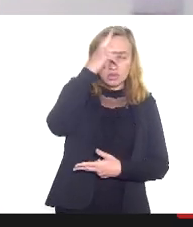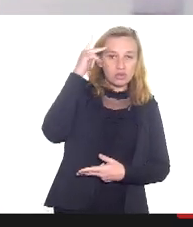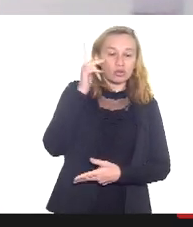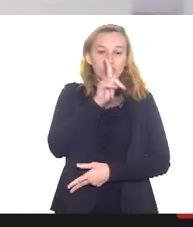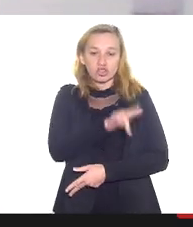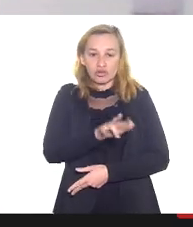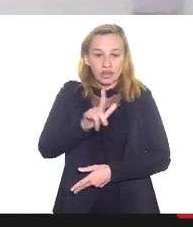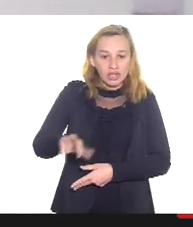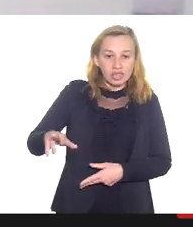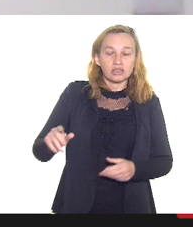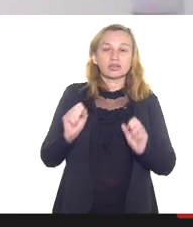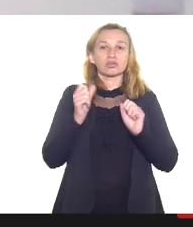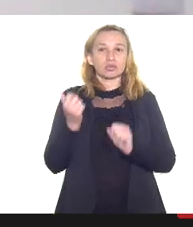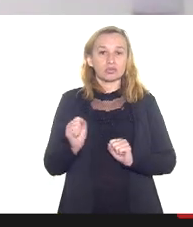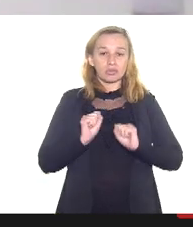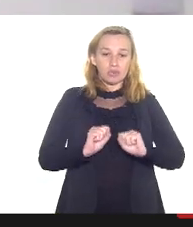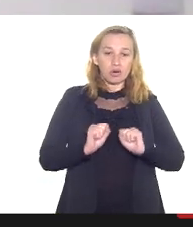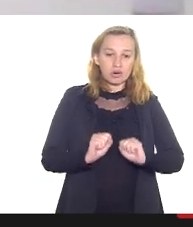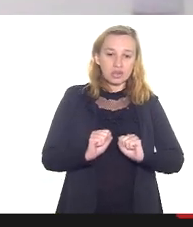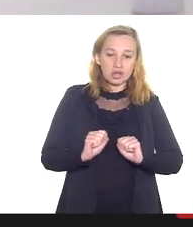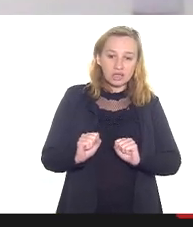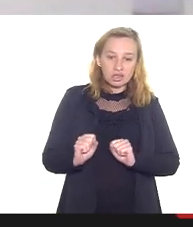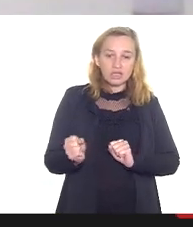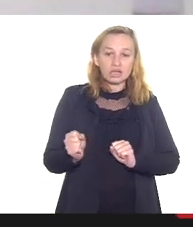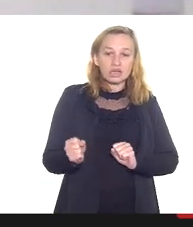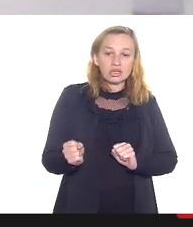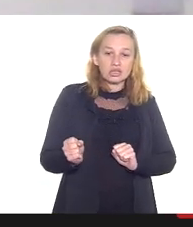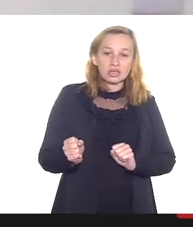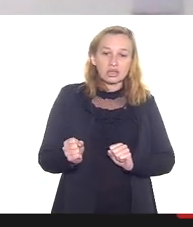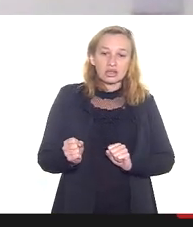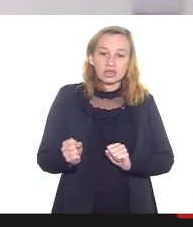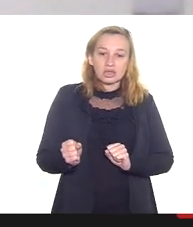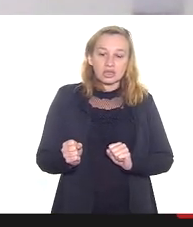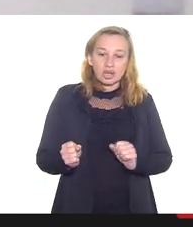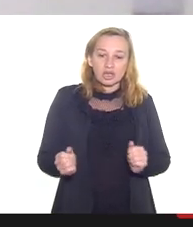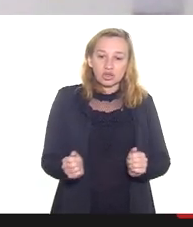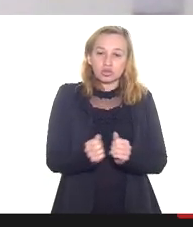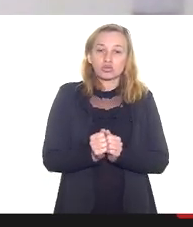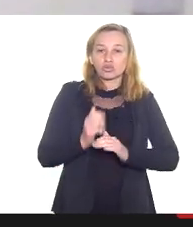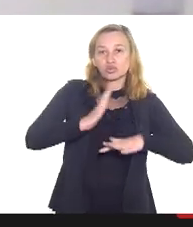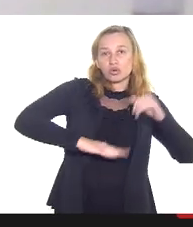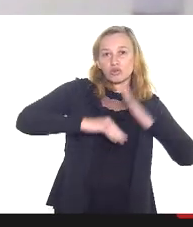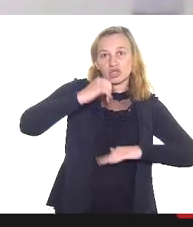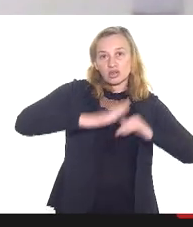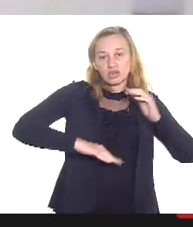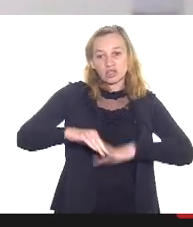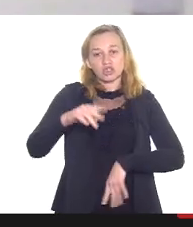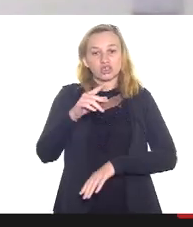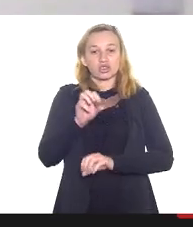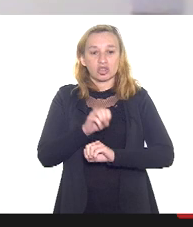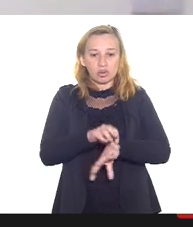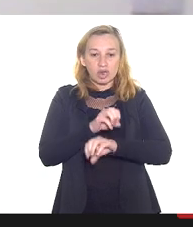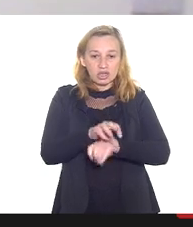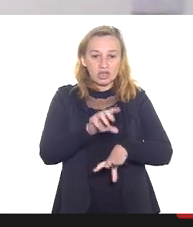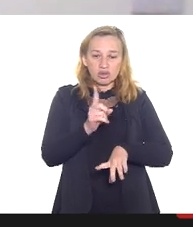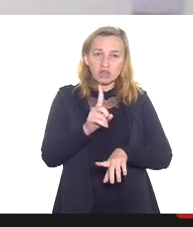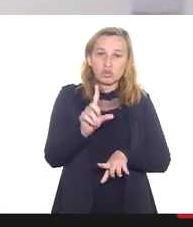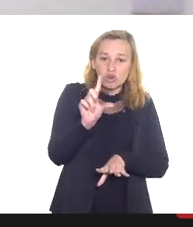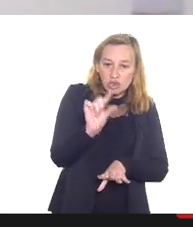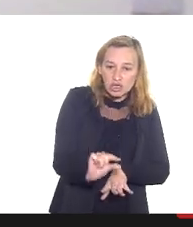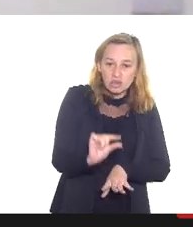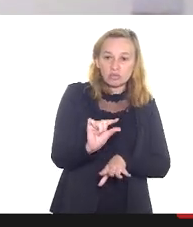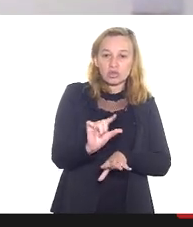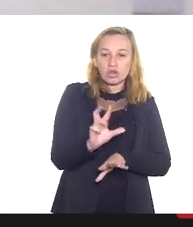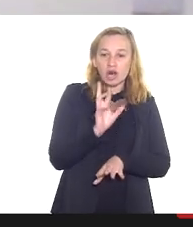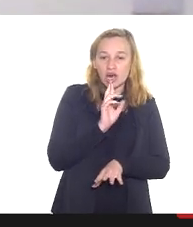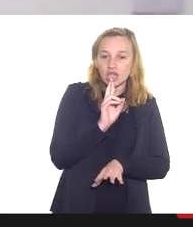fato, a gente tenha condições de participação ativa dos profissionais de educação, que não se resuma, né, a